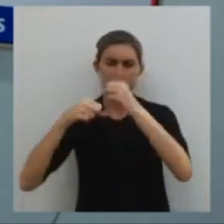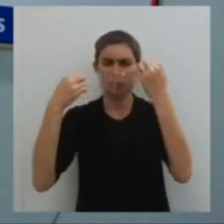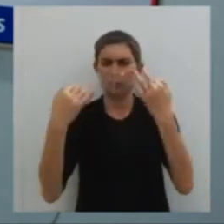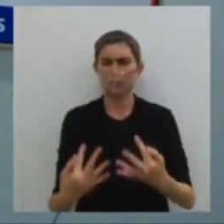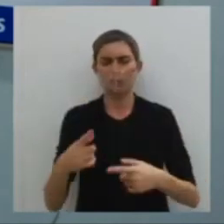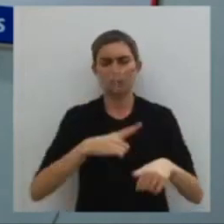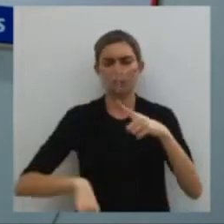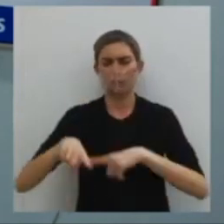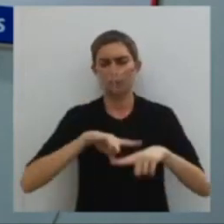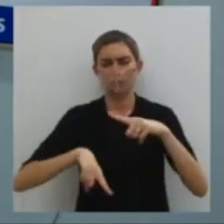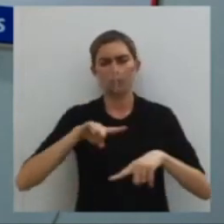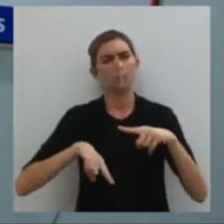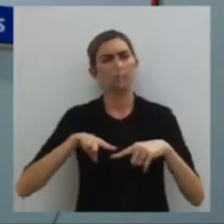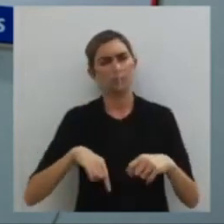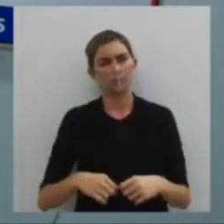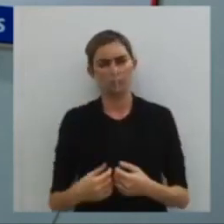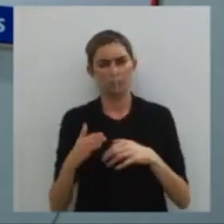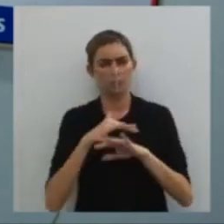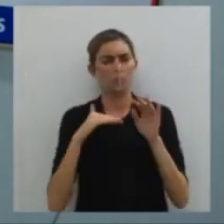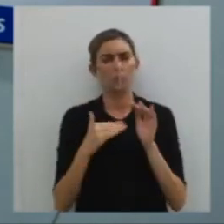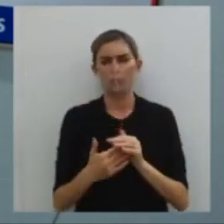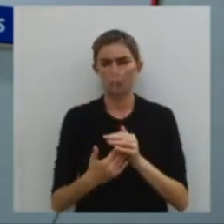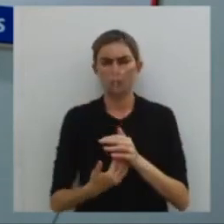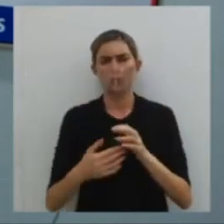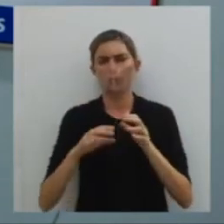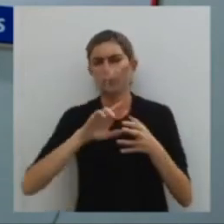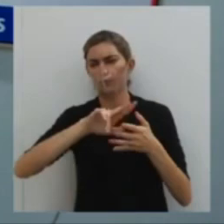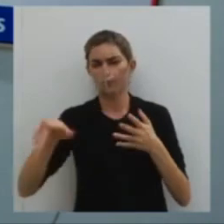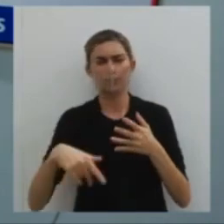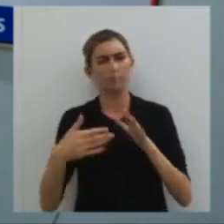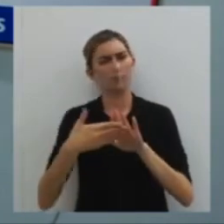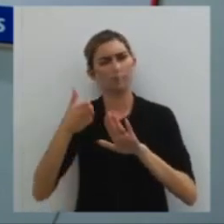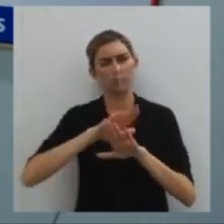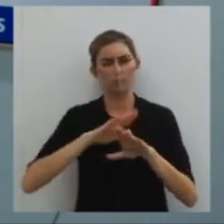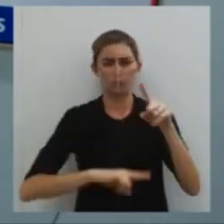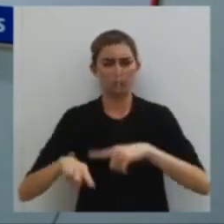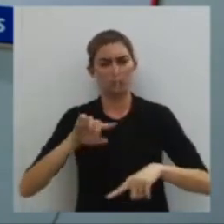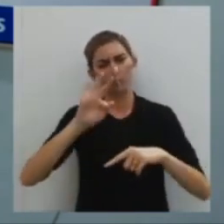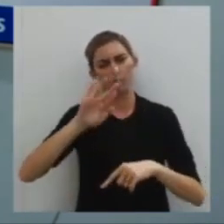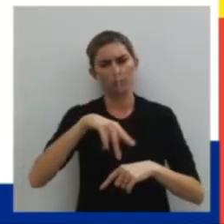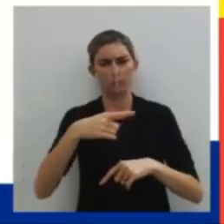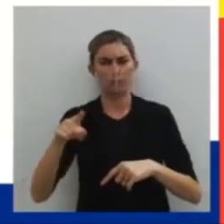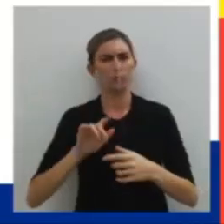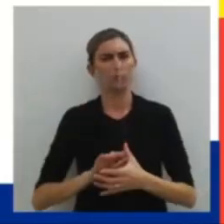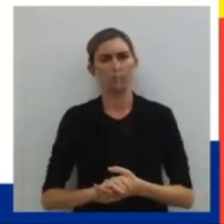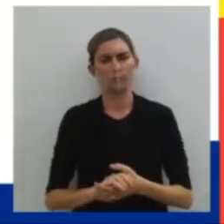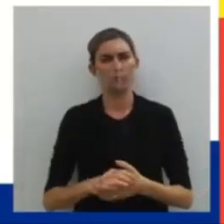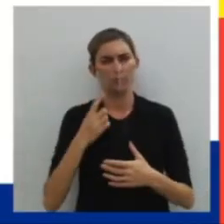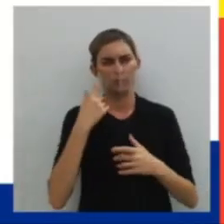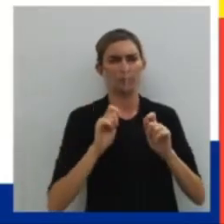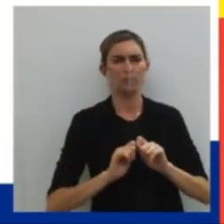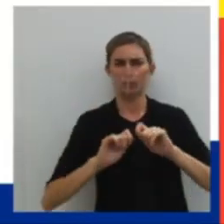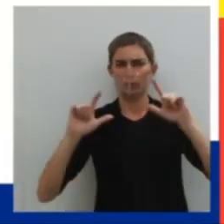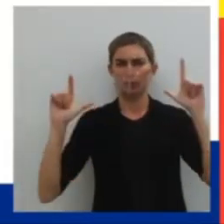o domínio e ver todas as sutilezas que existem por trás do domínio de uma função. Vá para a tela geral, professão.